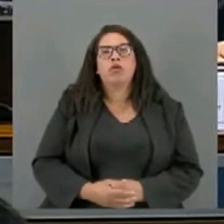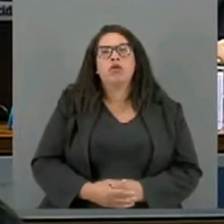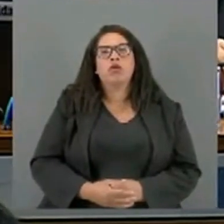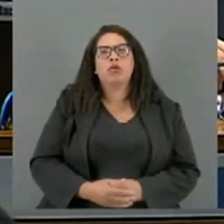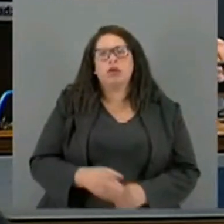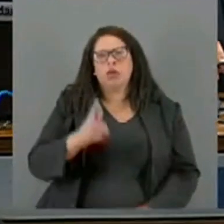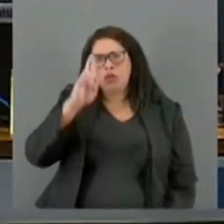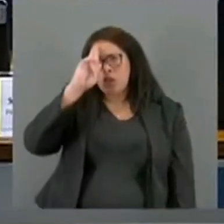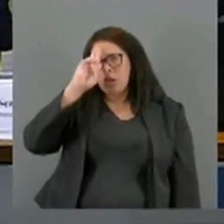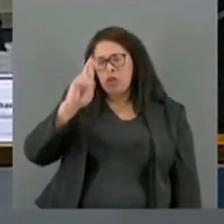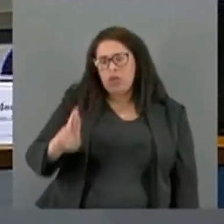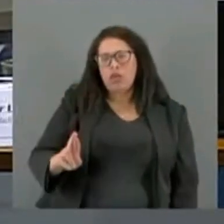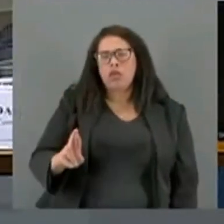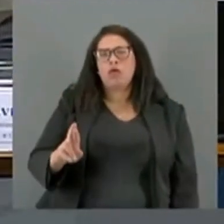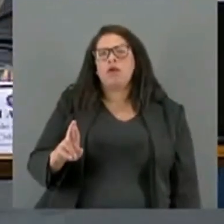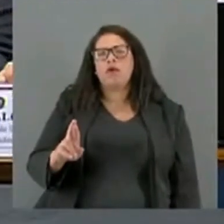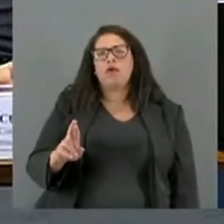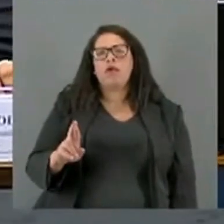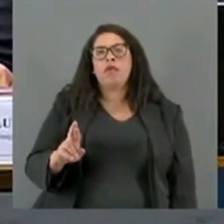Excelentíssimo senhor